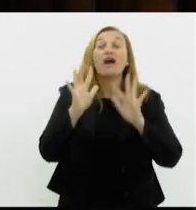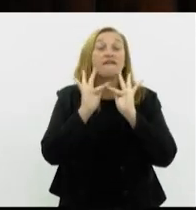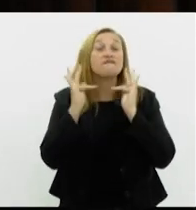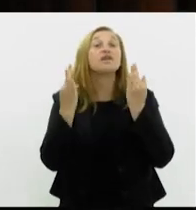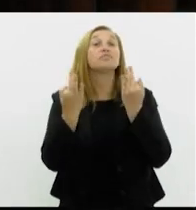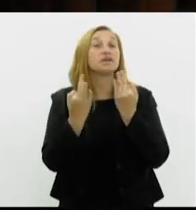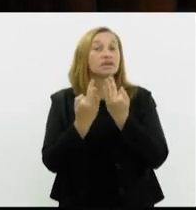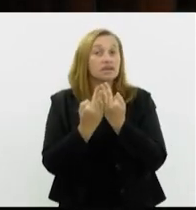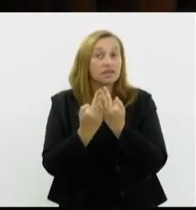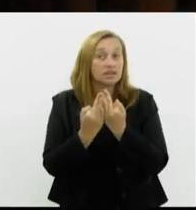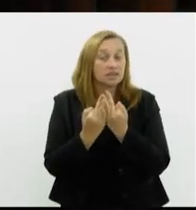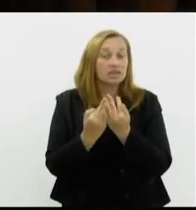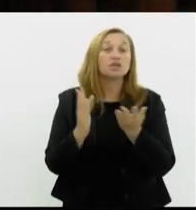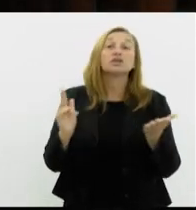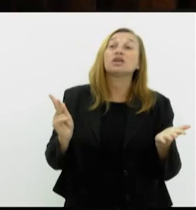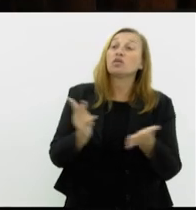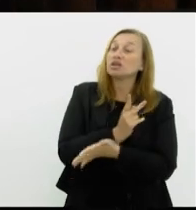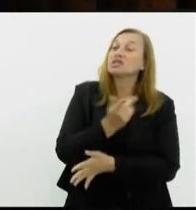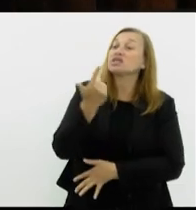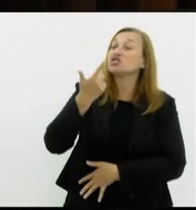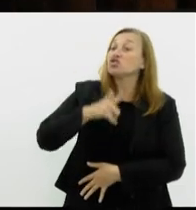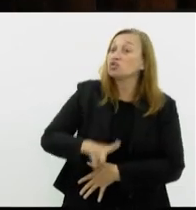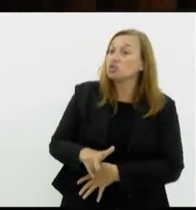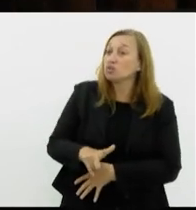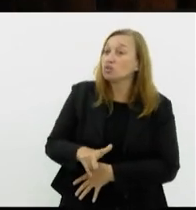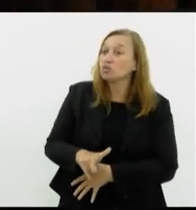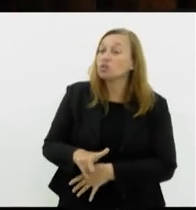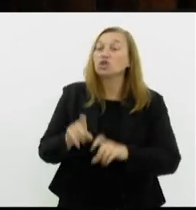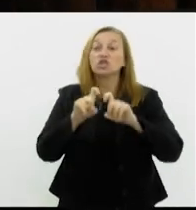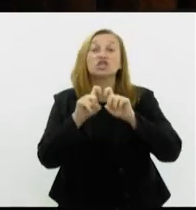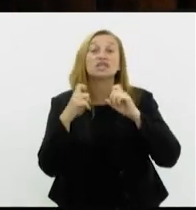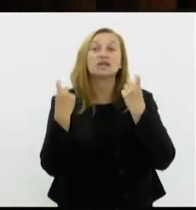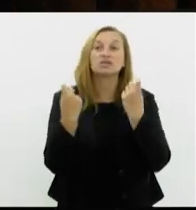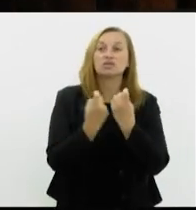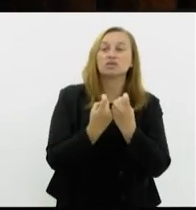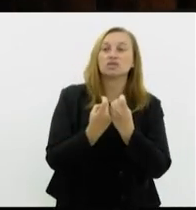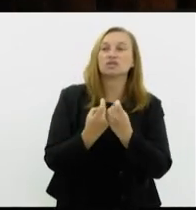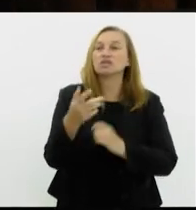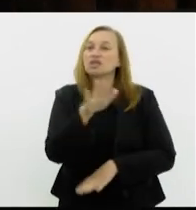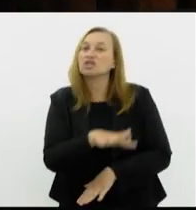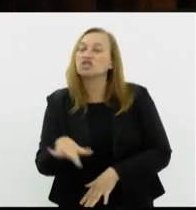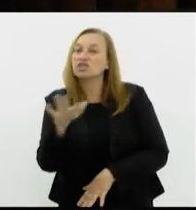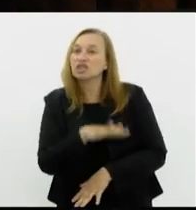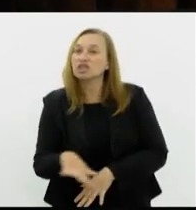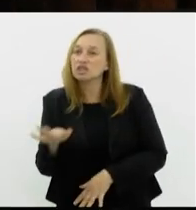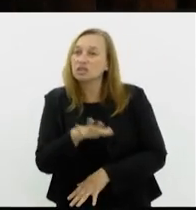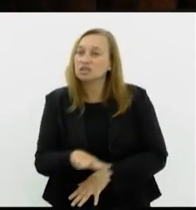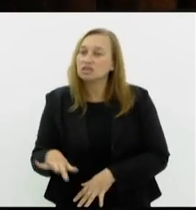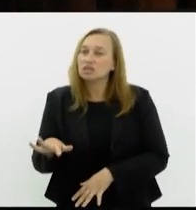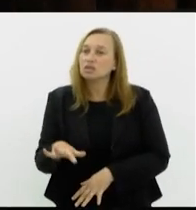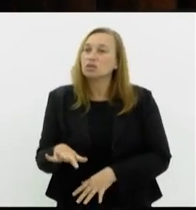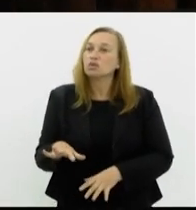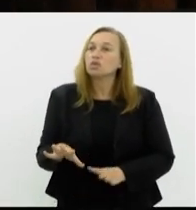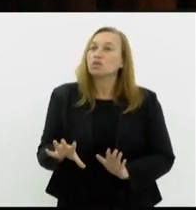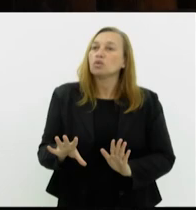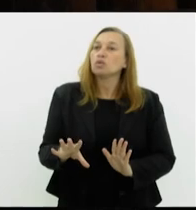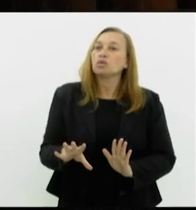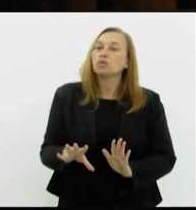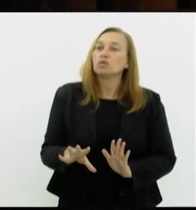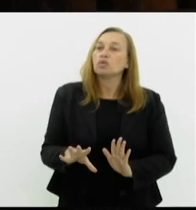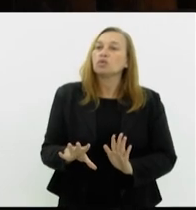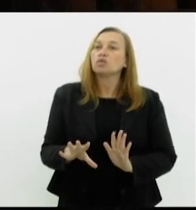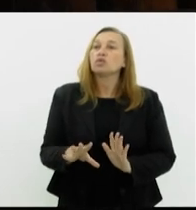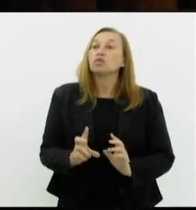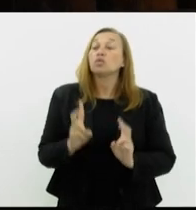famílias, o que está acontecendo, mais uma vez, de sexualização das nossas crianças com o que o deputado